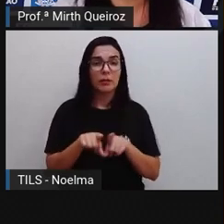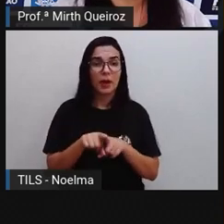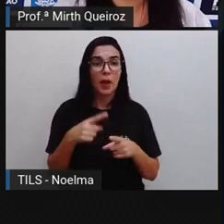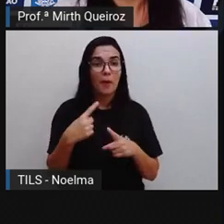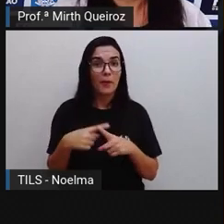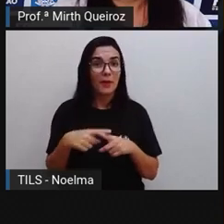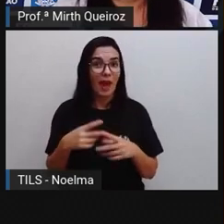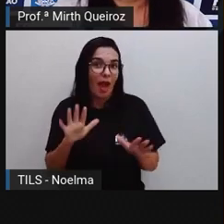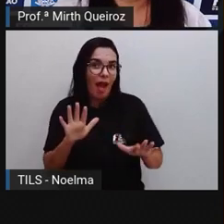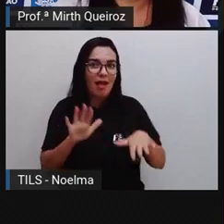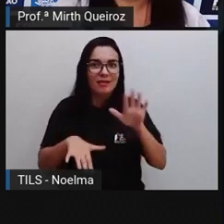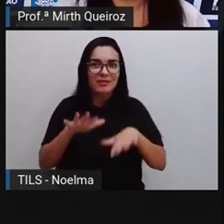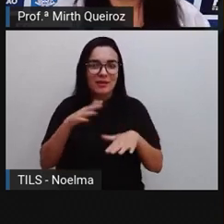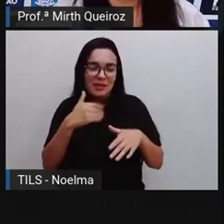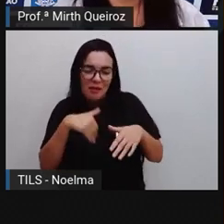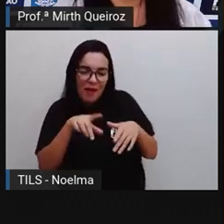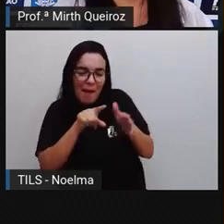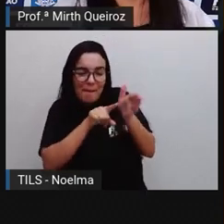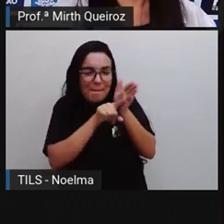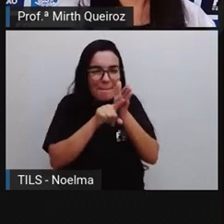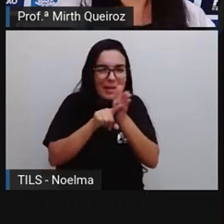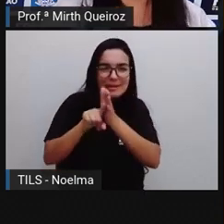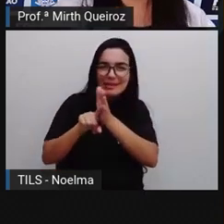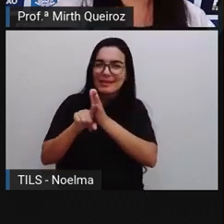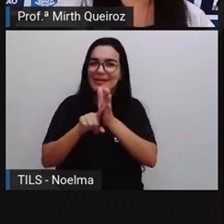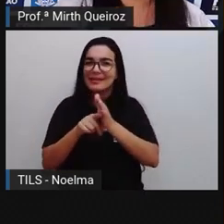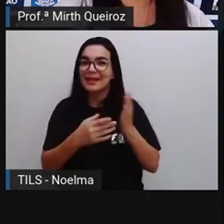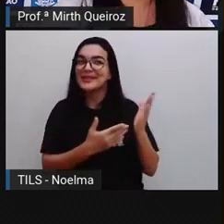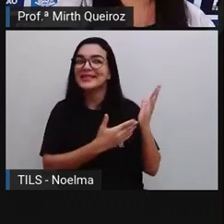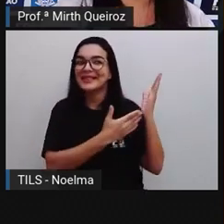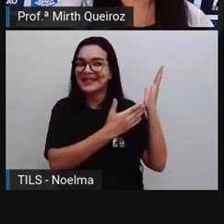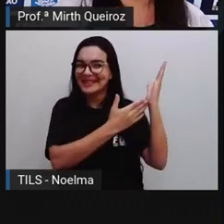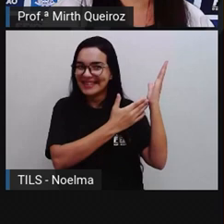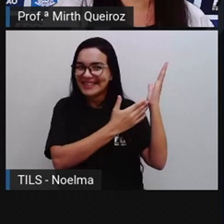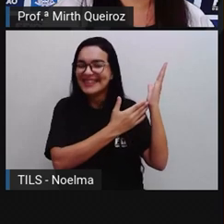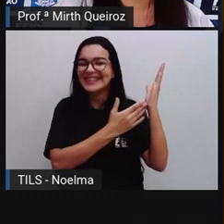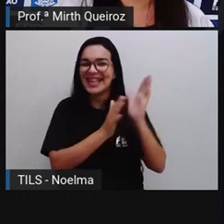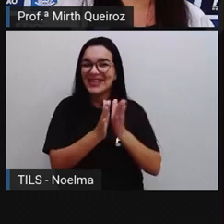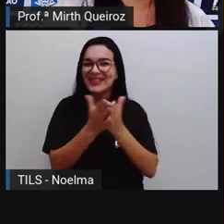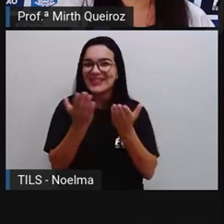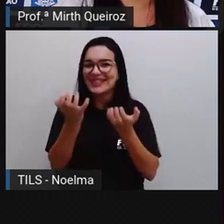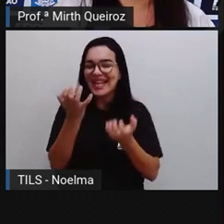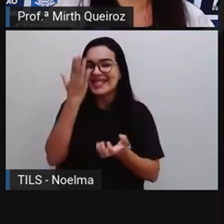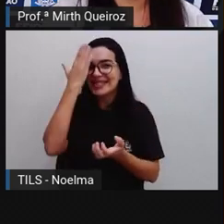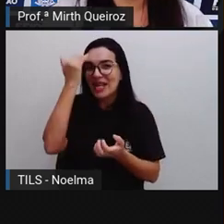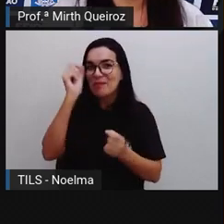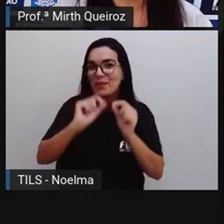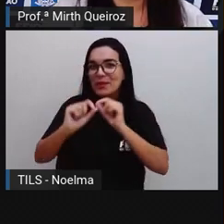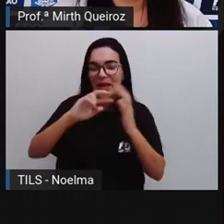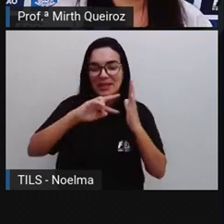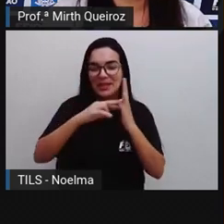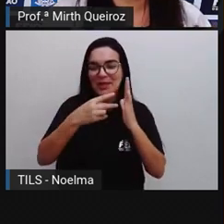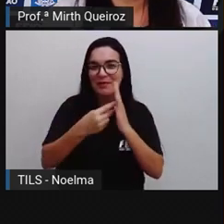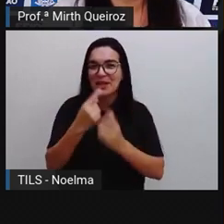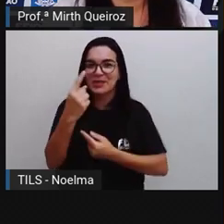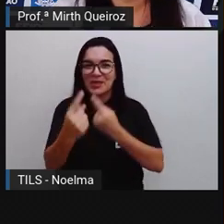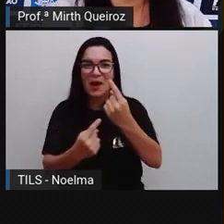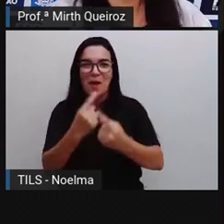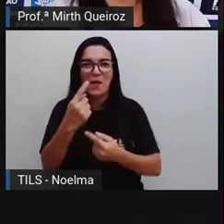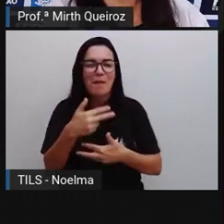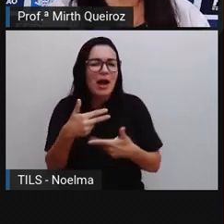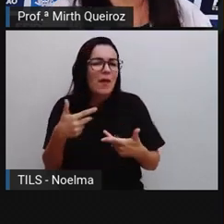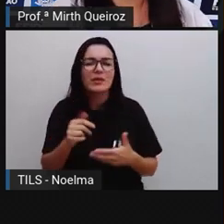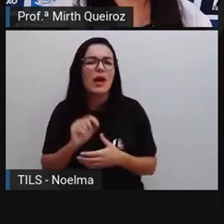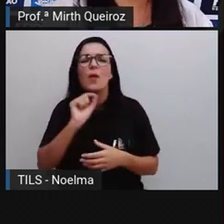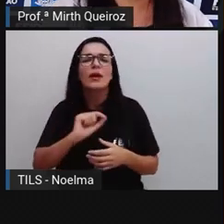vocês fazem uma pesquisa aí desse gênero aí quando vocês querem saber o significado de algo. Que algo,